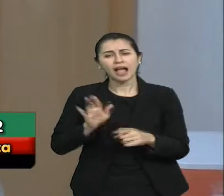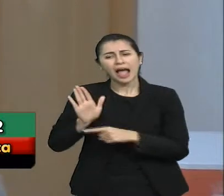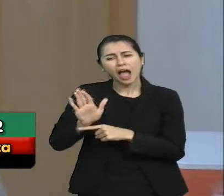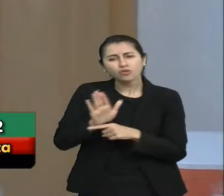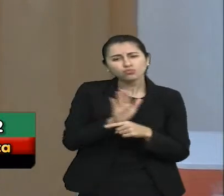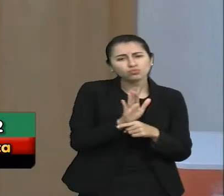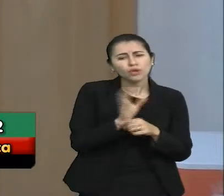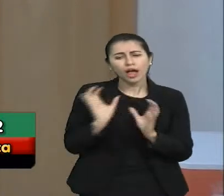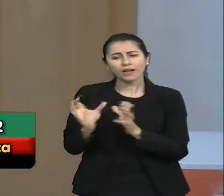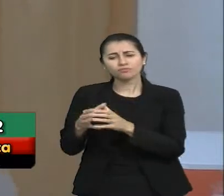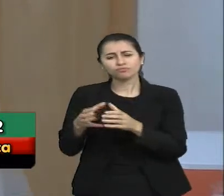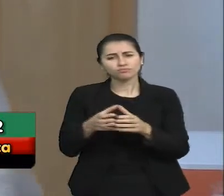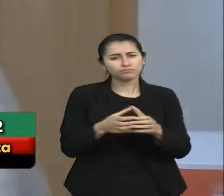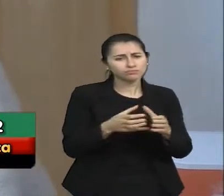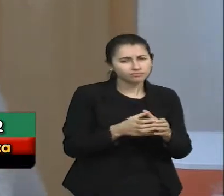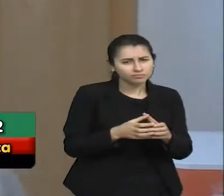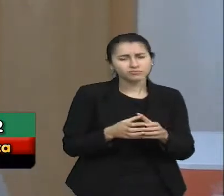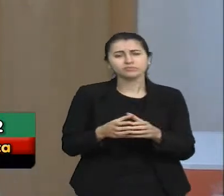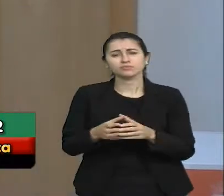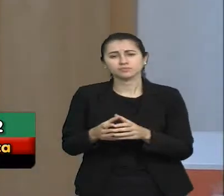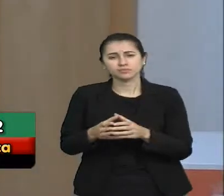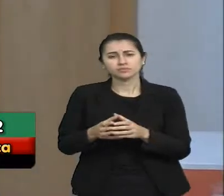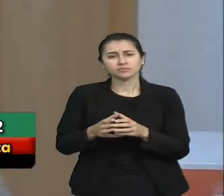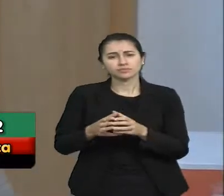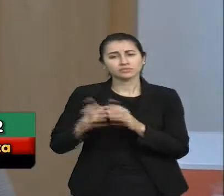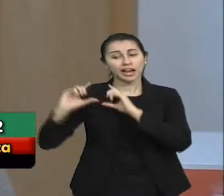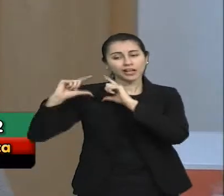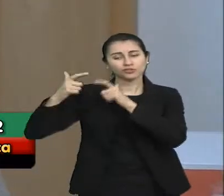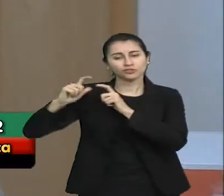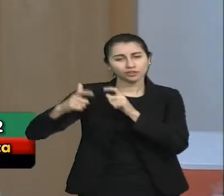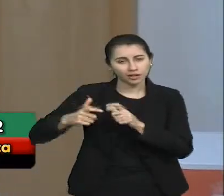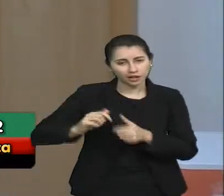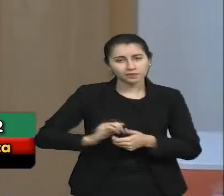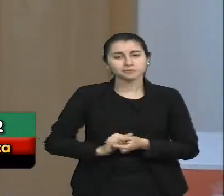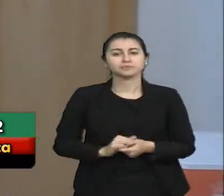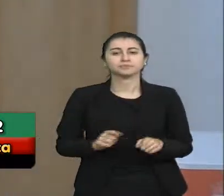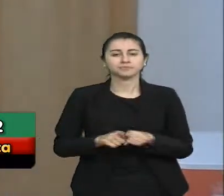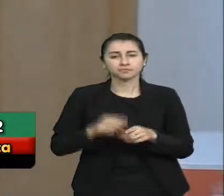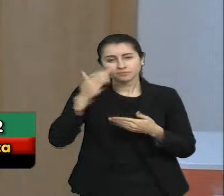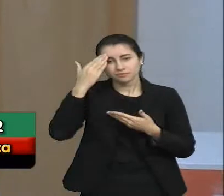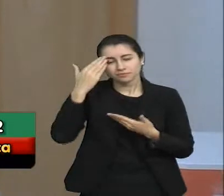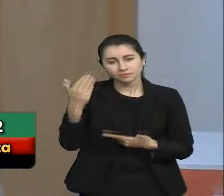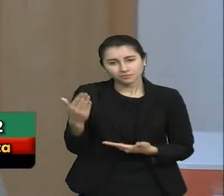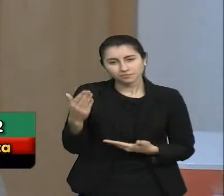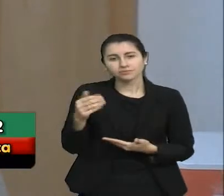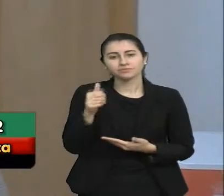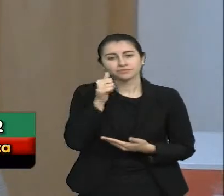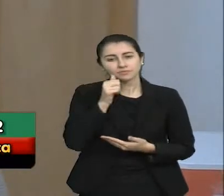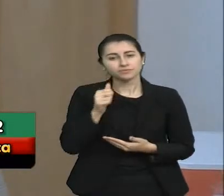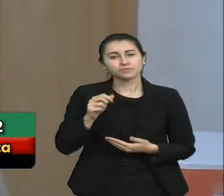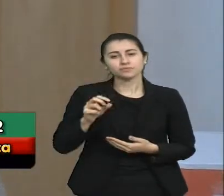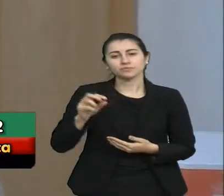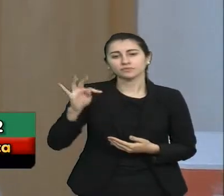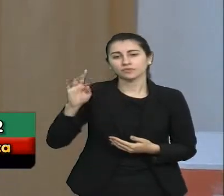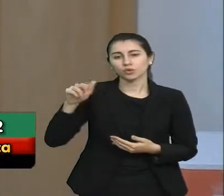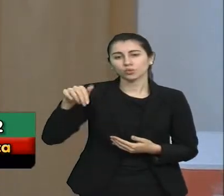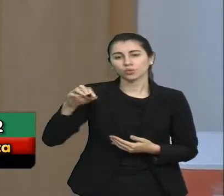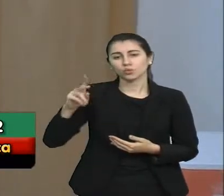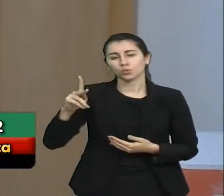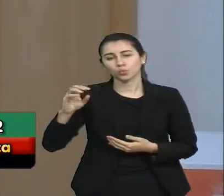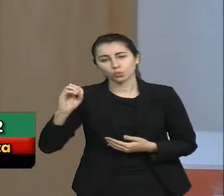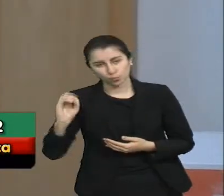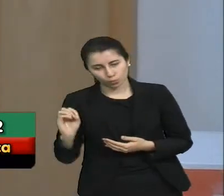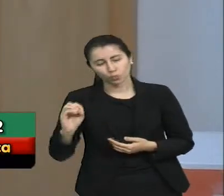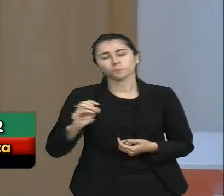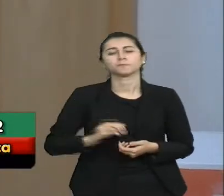comunidades tradicionais, né? Agradeço o pai Valentim de Oxaguian, agradeço aqui a presença da Atuco na Áudria, que está